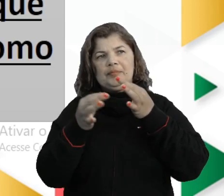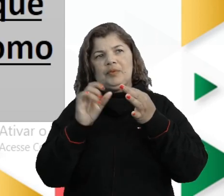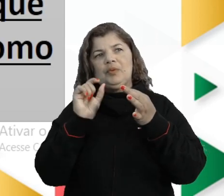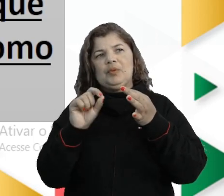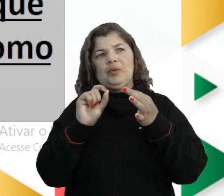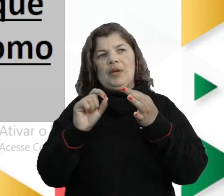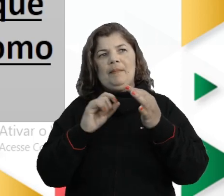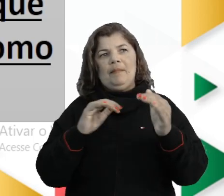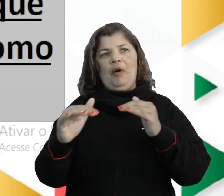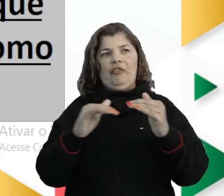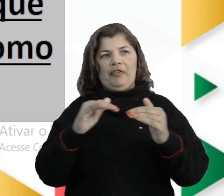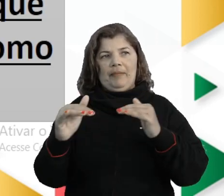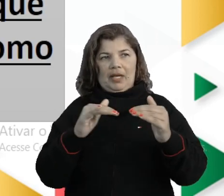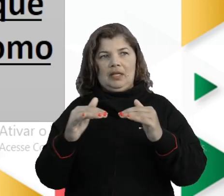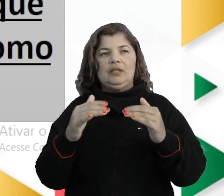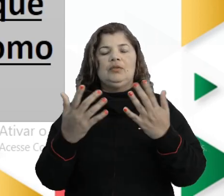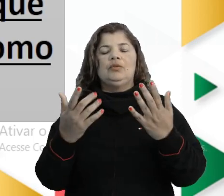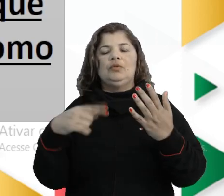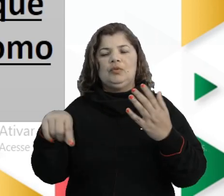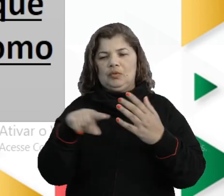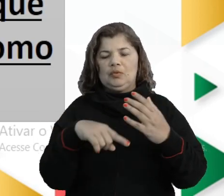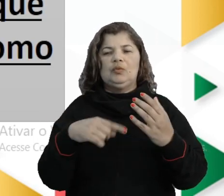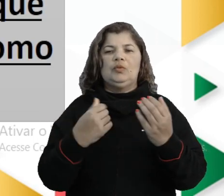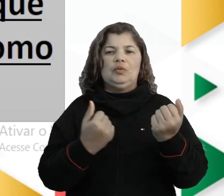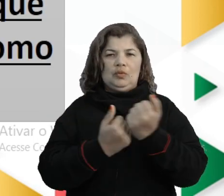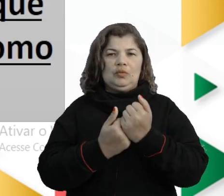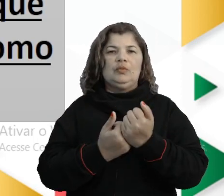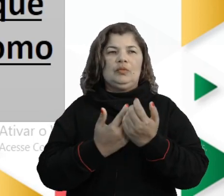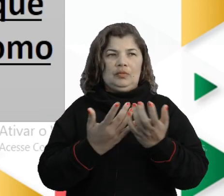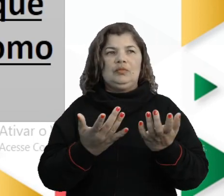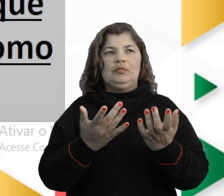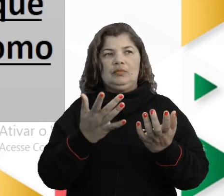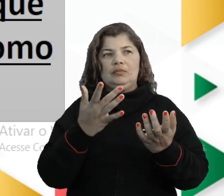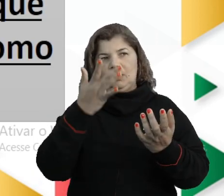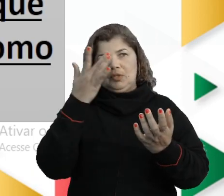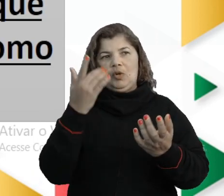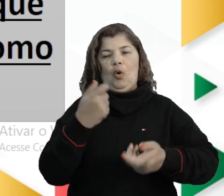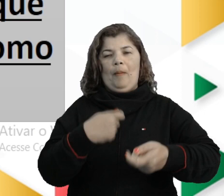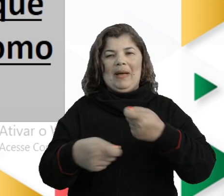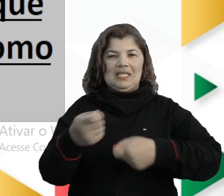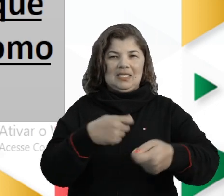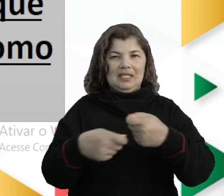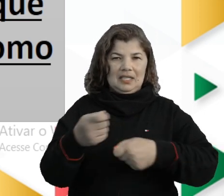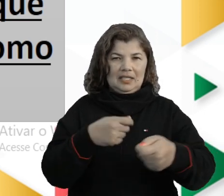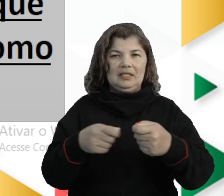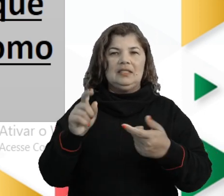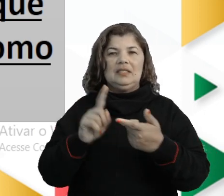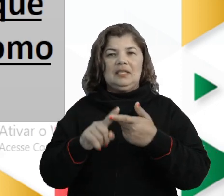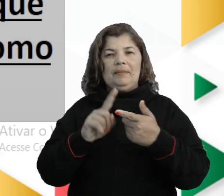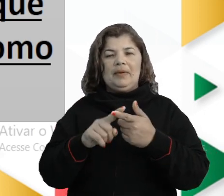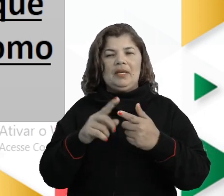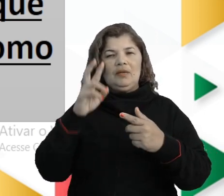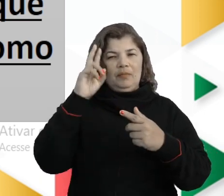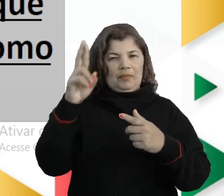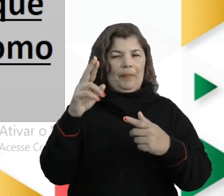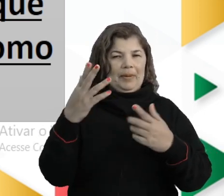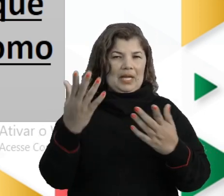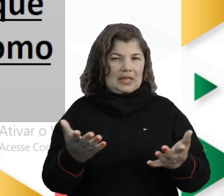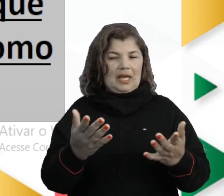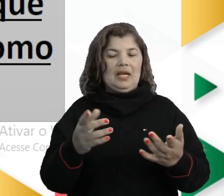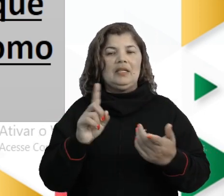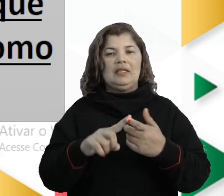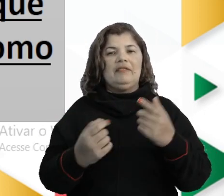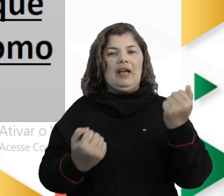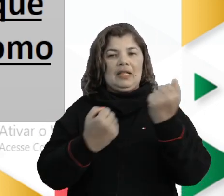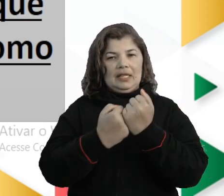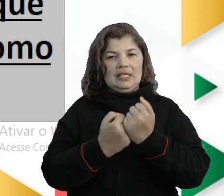o movimento contou com as elites, como o senhor falou, Sim. compostos por grandes comerciantes, olha aí, e grandes proprietários, e teve a adesão também